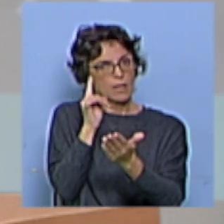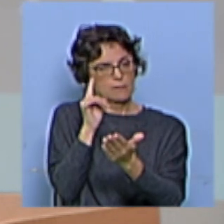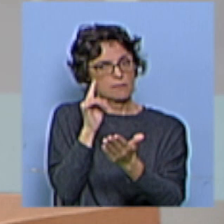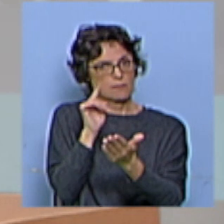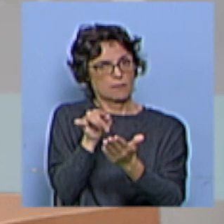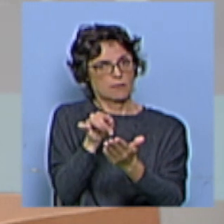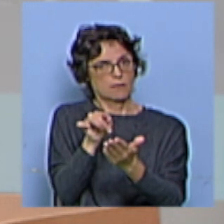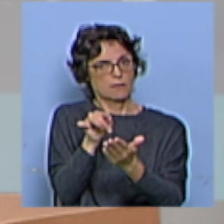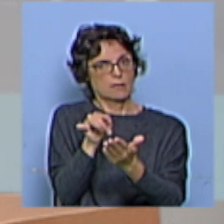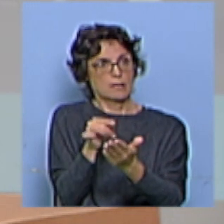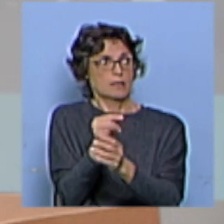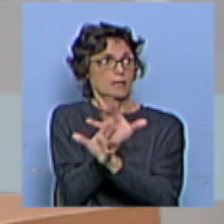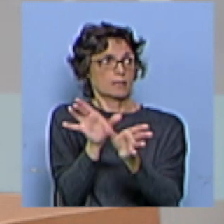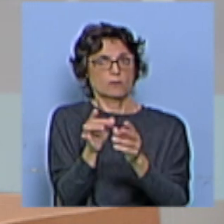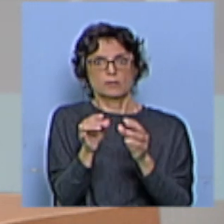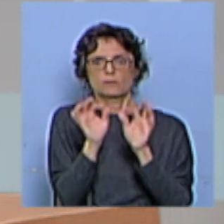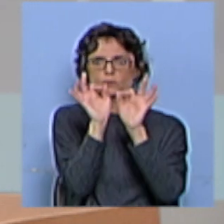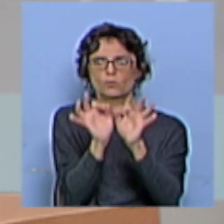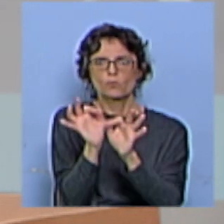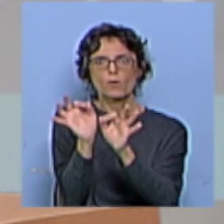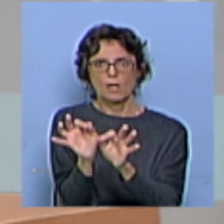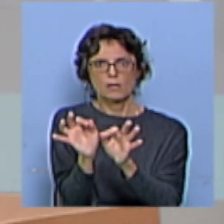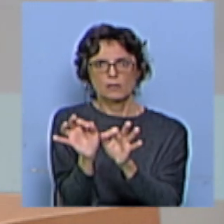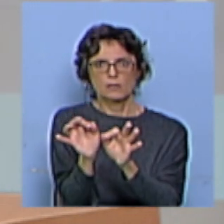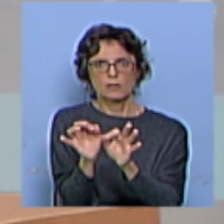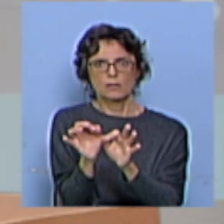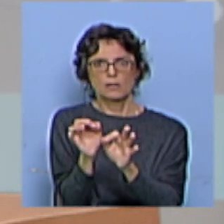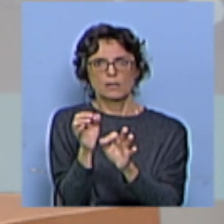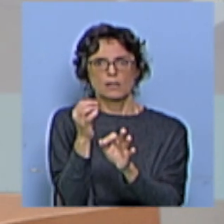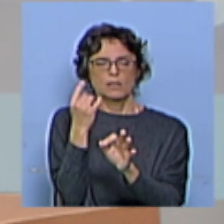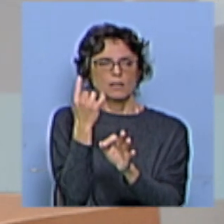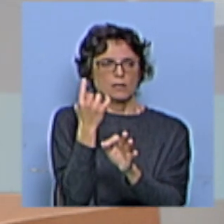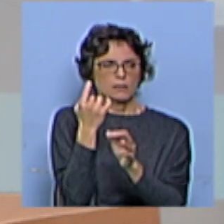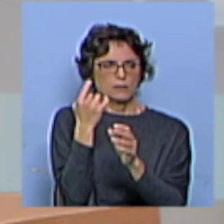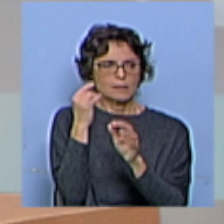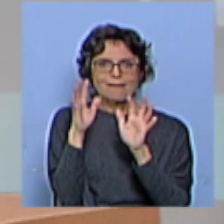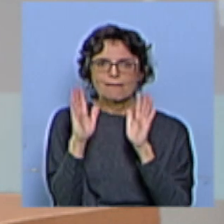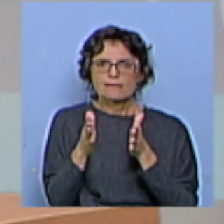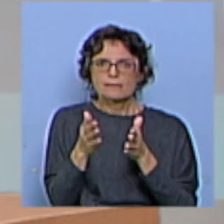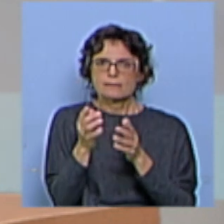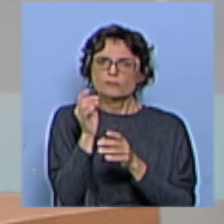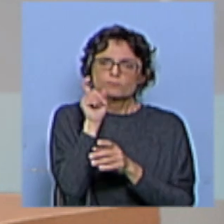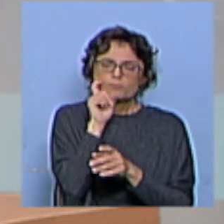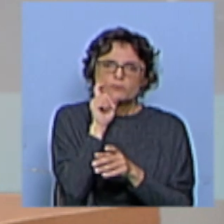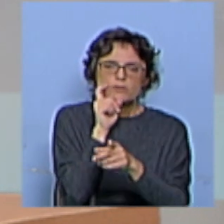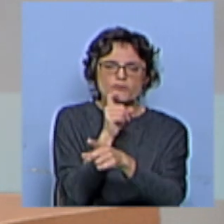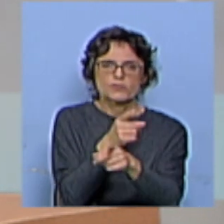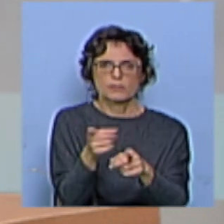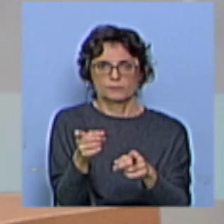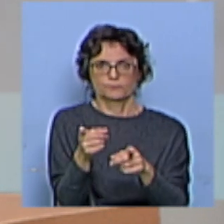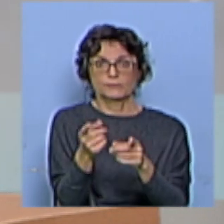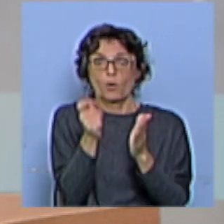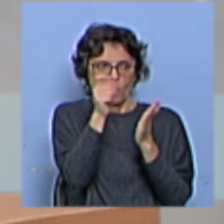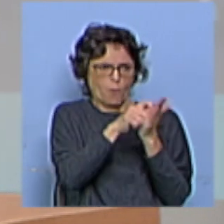para isso ele tem que ser cuidado, tem que ser protegido e justamente o inventário e a conservação